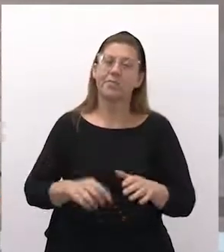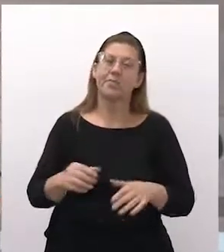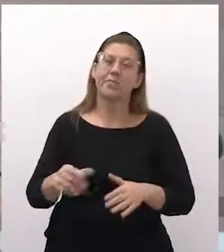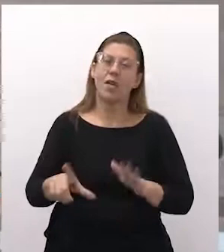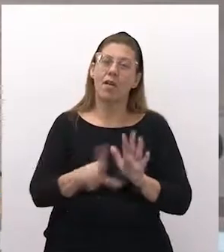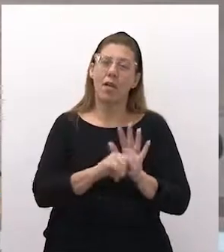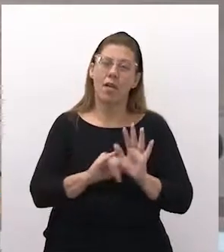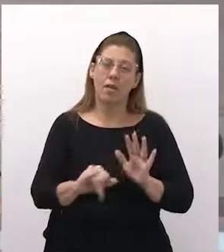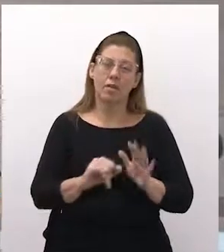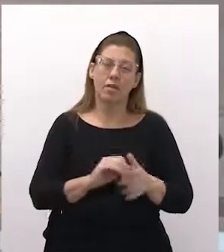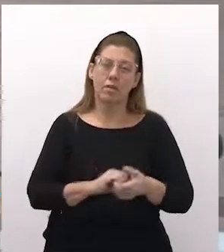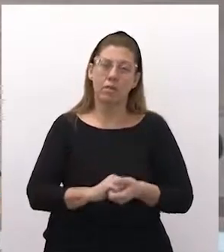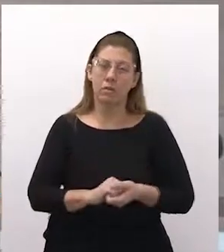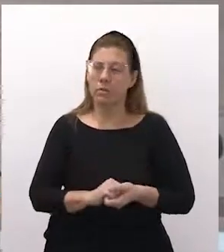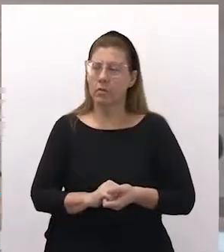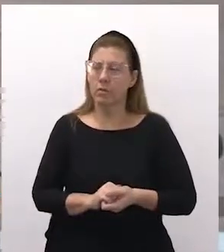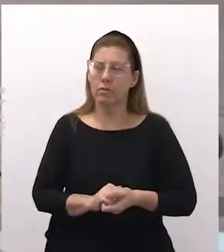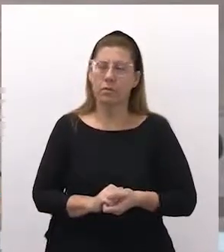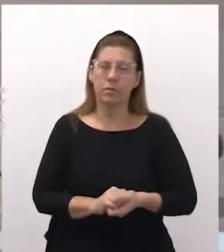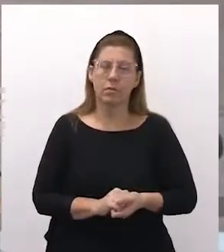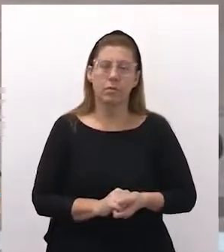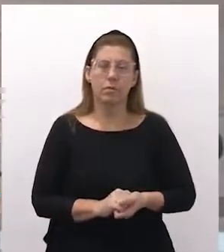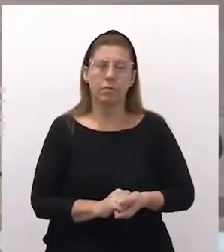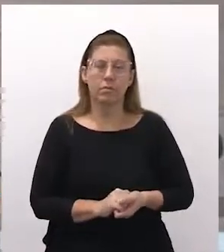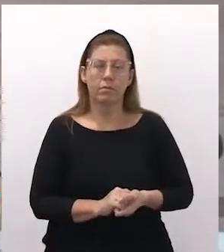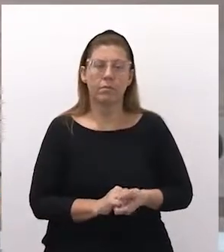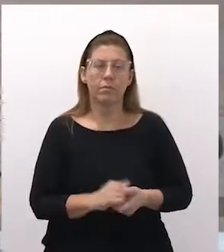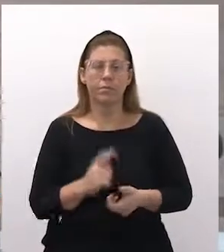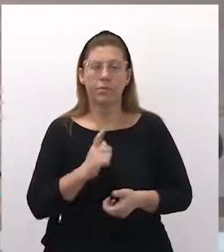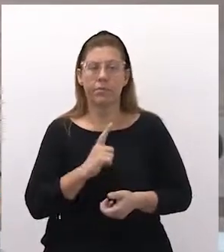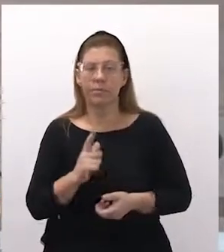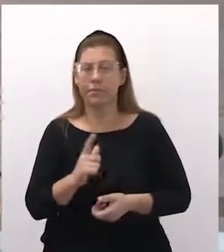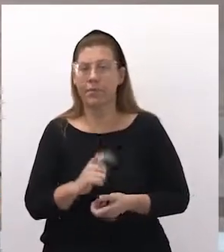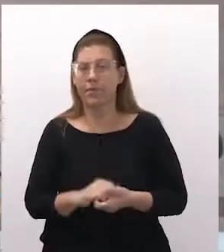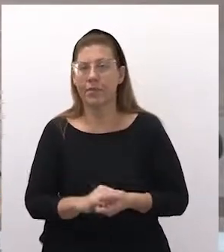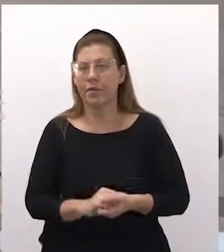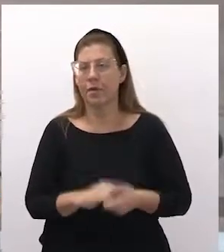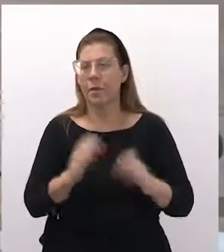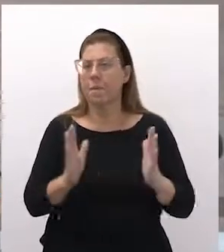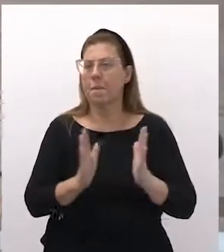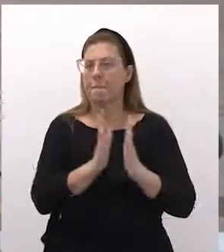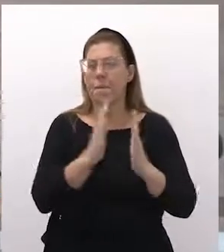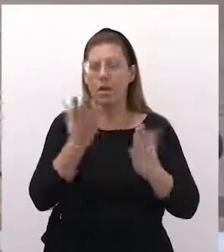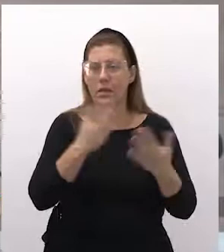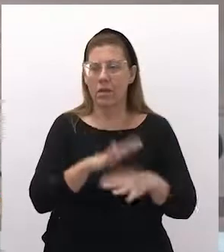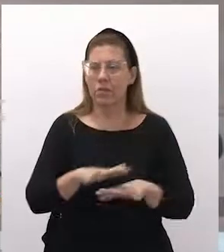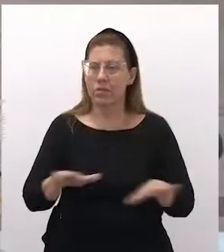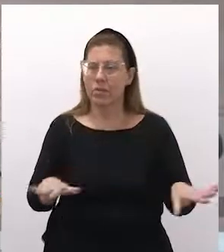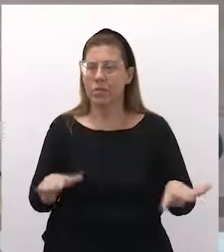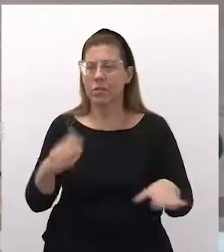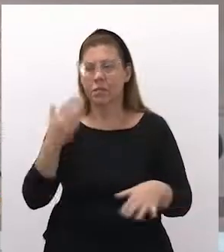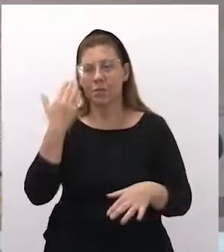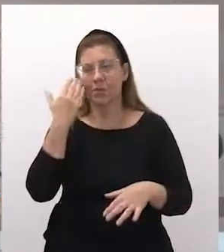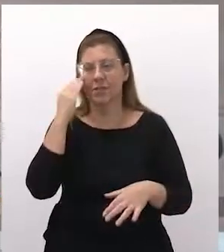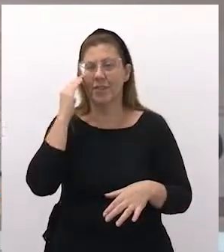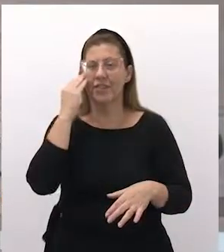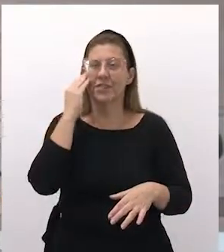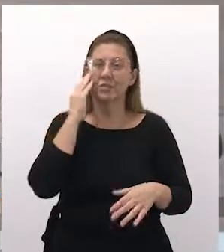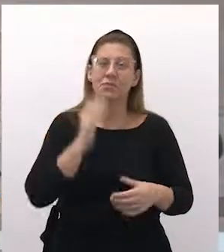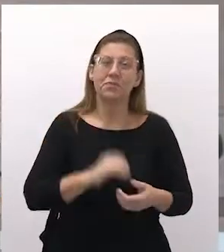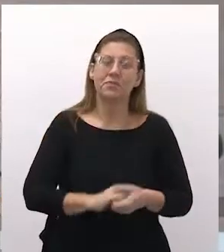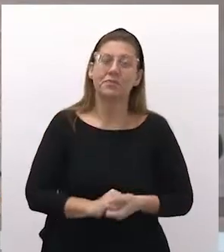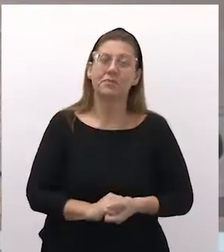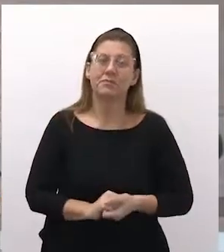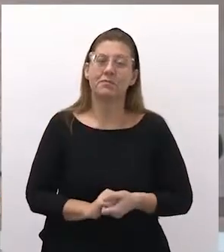por muitos motivos devidamente fundamentados, baseados em estudos, no impacto da infância, entendeu que não seria interessante que